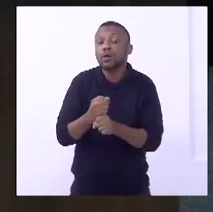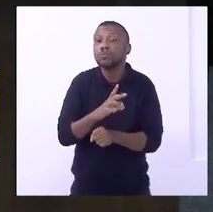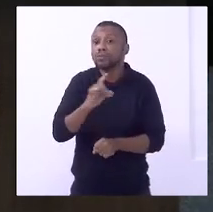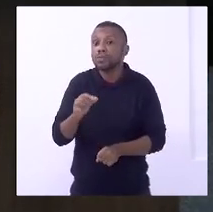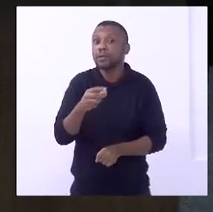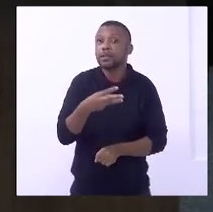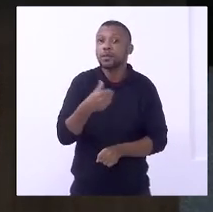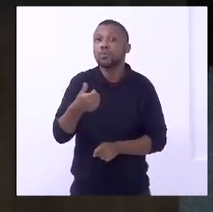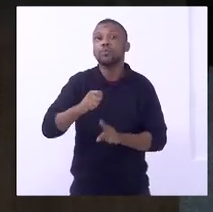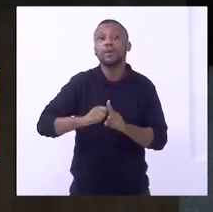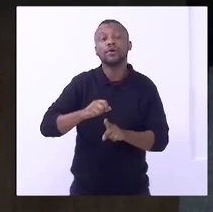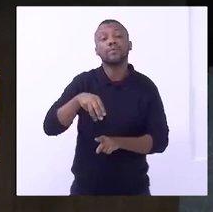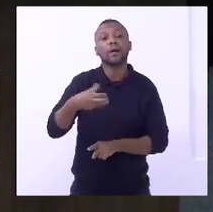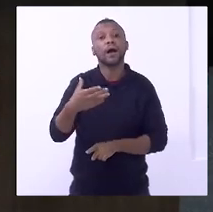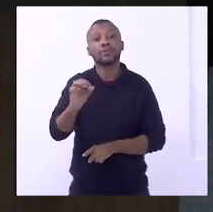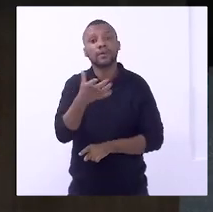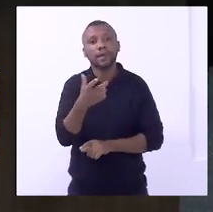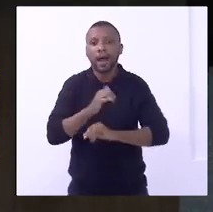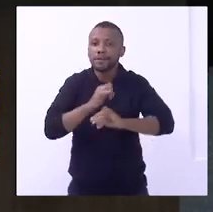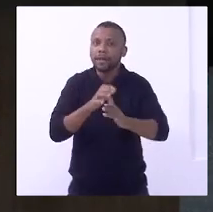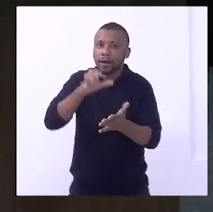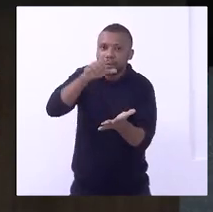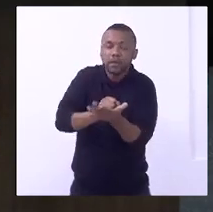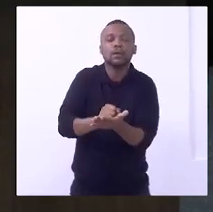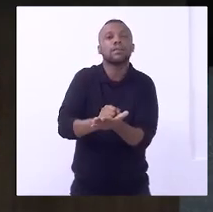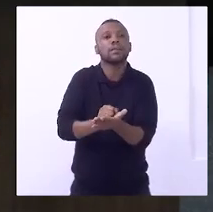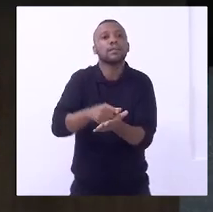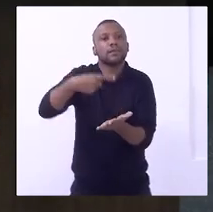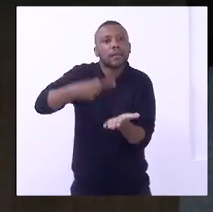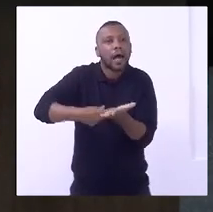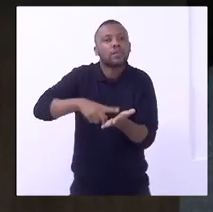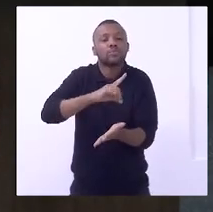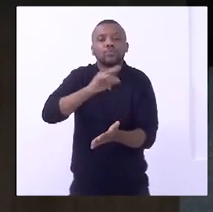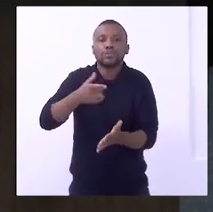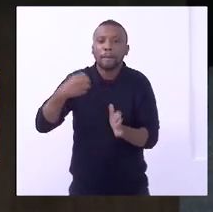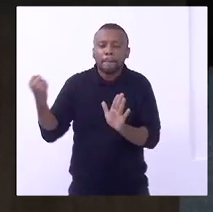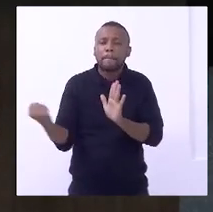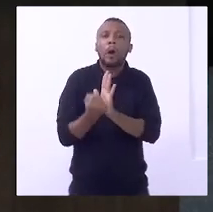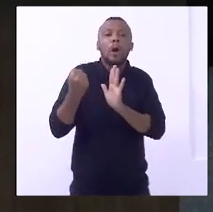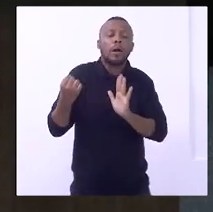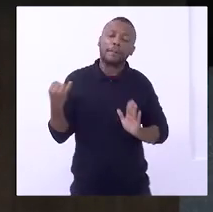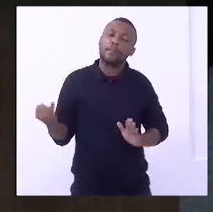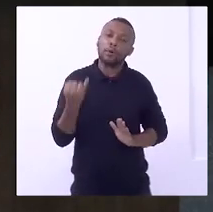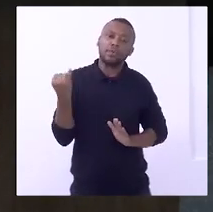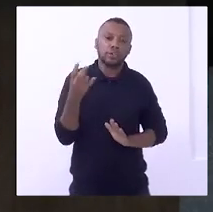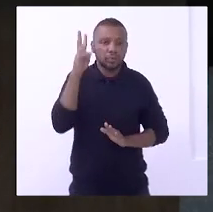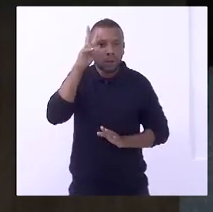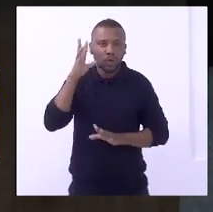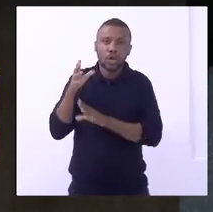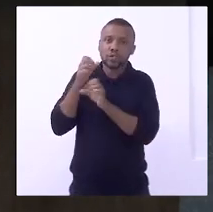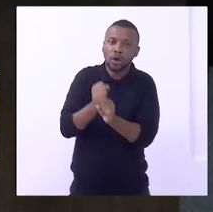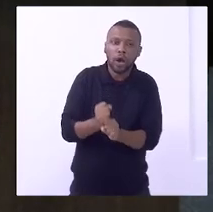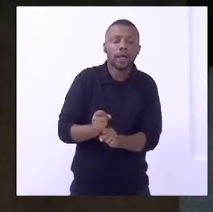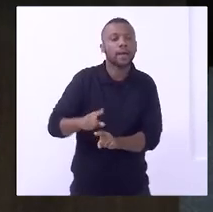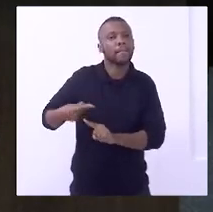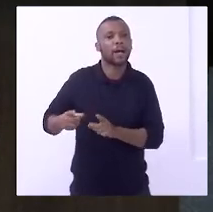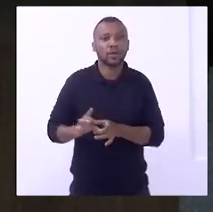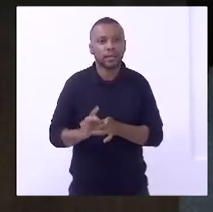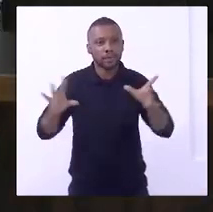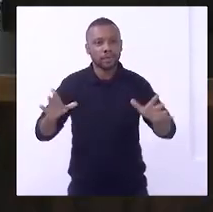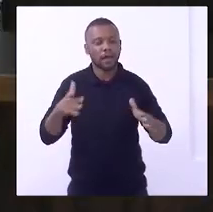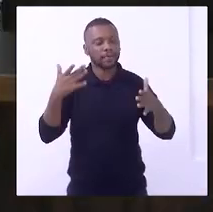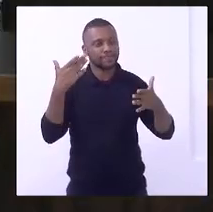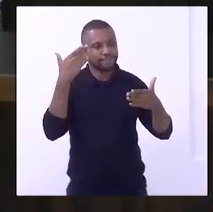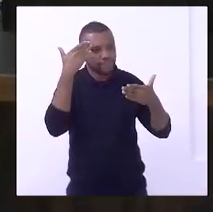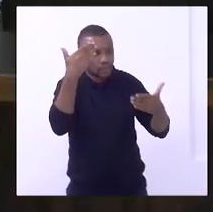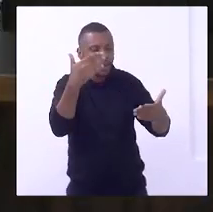Então, deixar registrado nessa data esse dia heróico e fundamental para a nossa história e para a nossa liberdade. Obrigado, presidente.